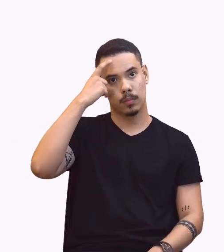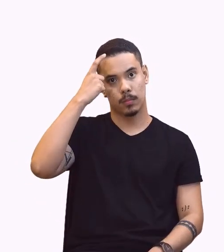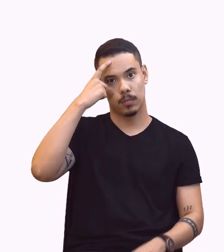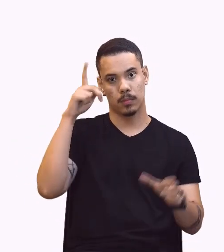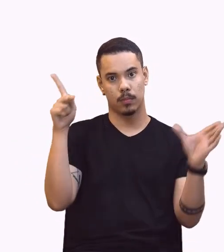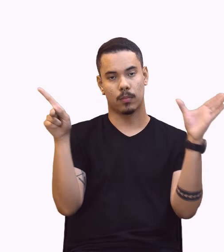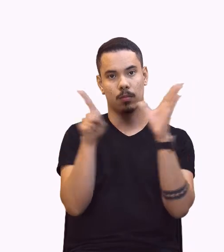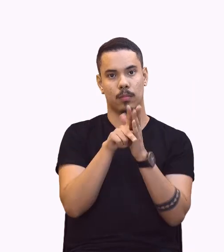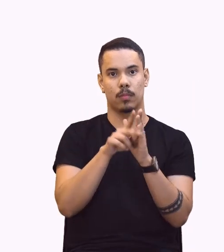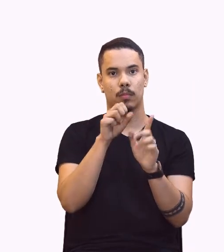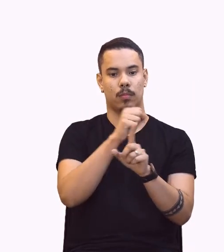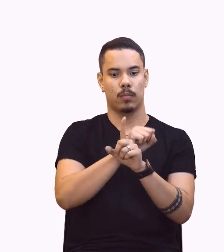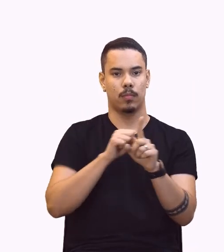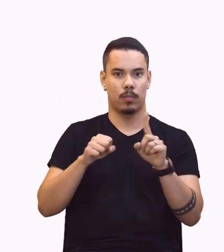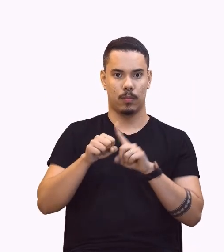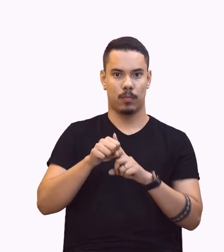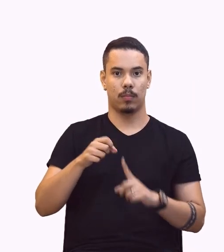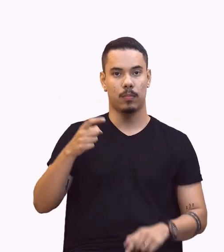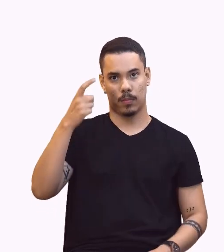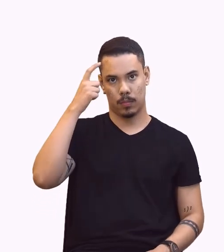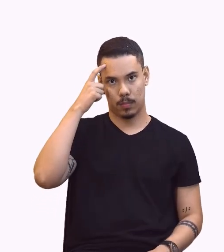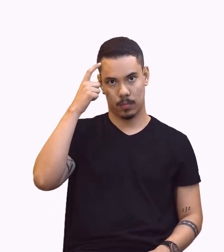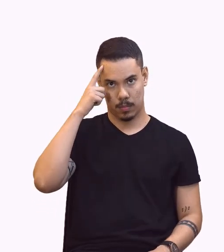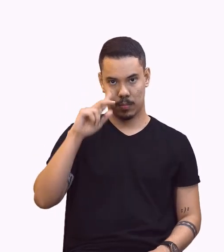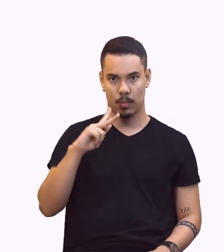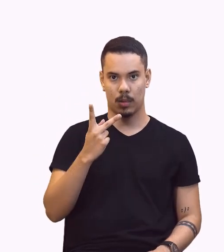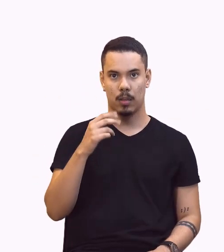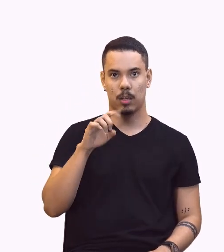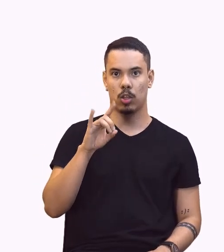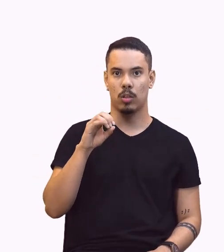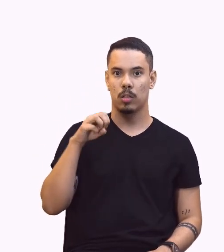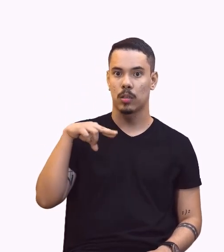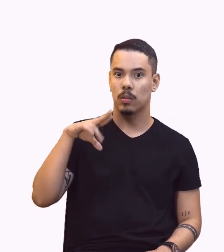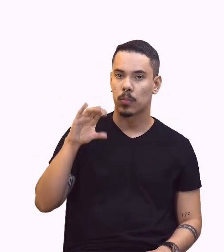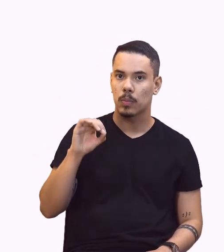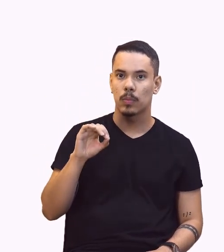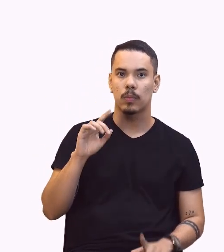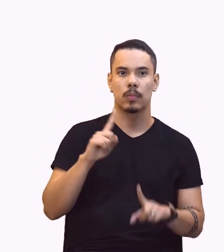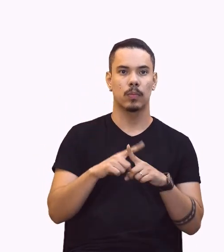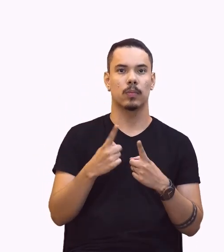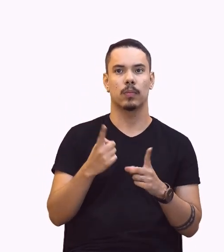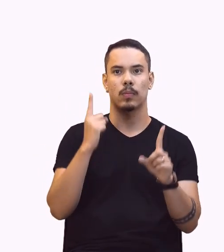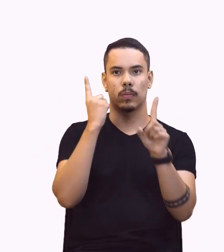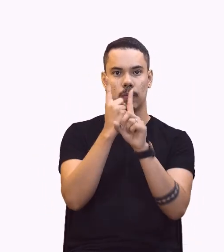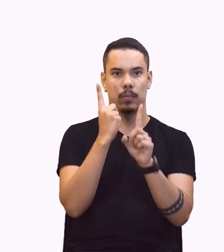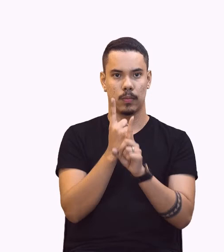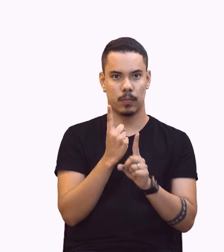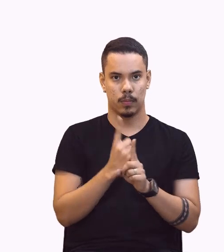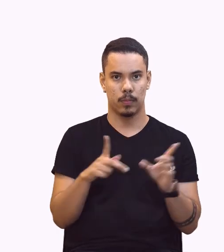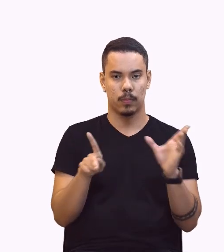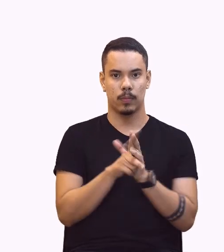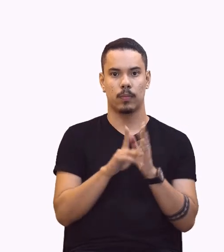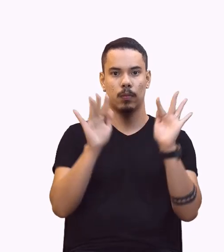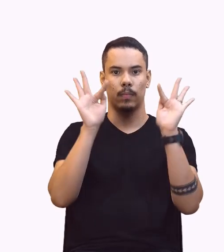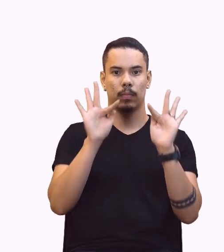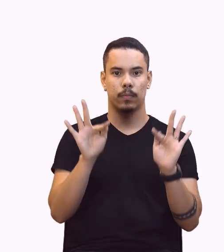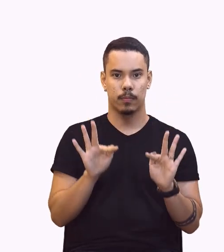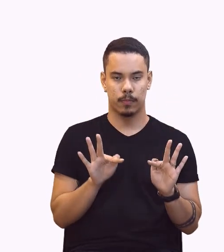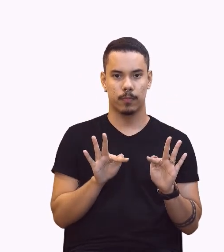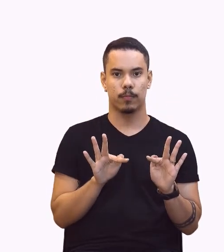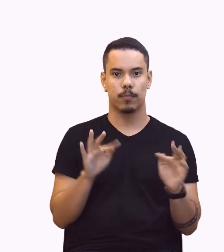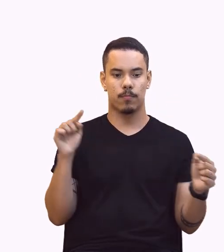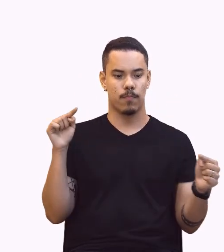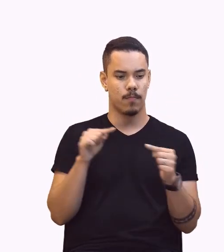a sociedade atual passa pelo hedonismo, hoje a nossa sociedade, por identificar a felicidade